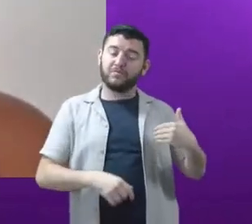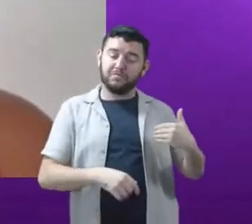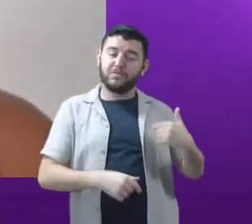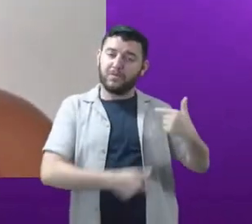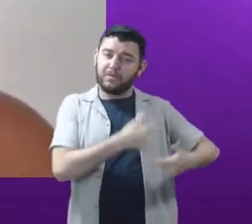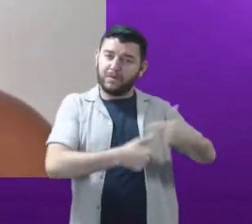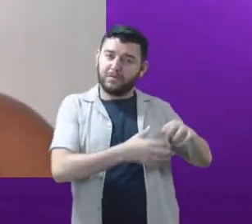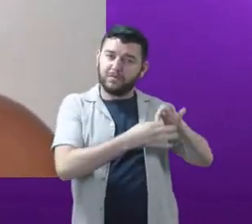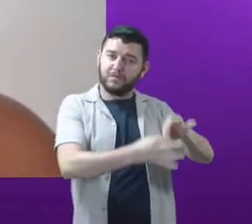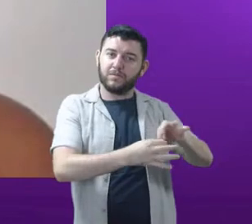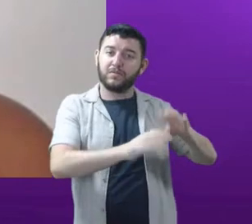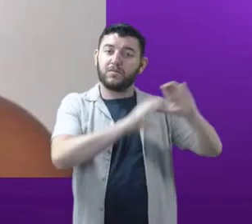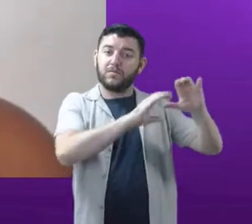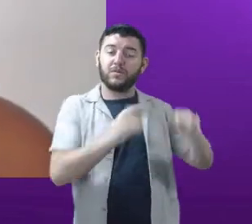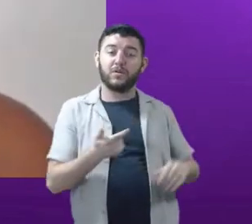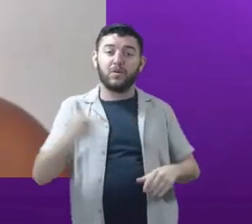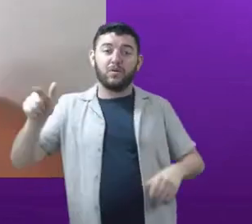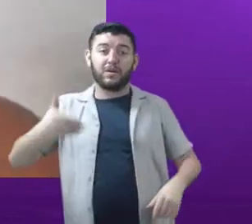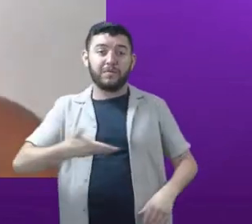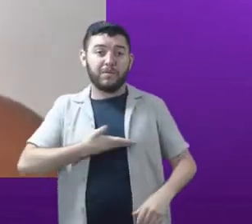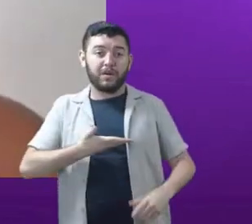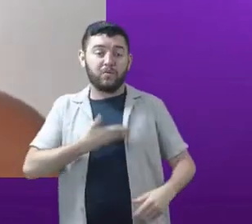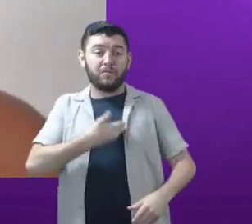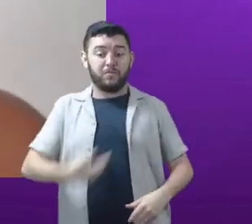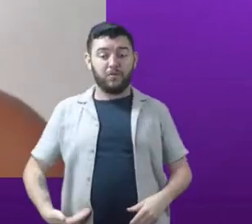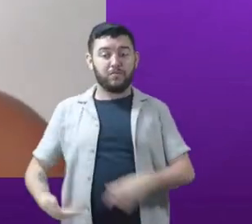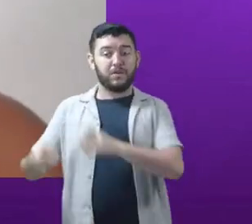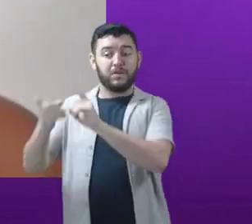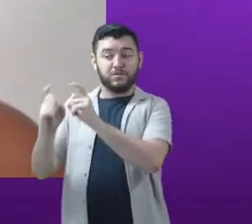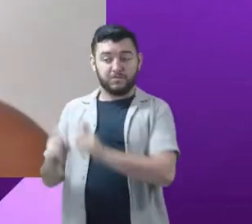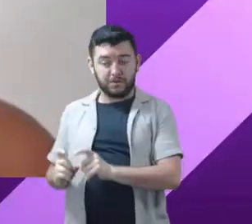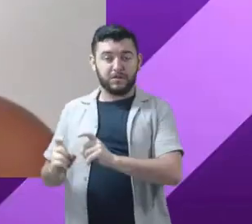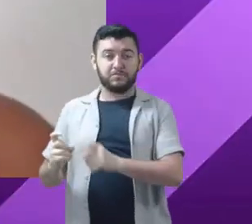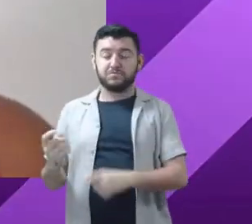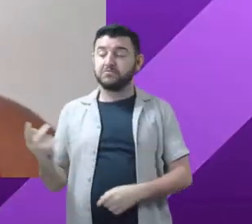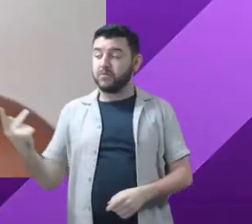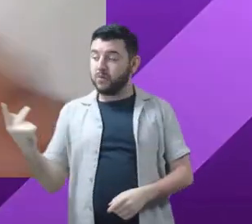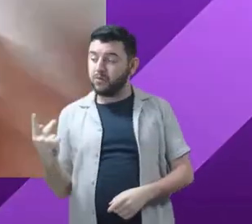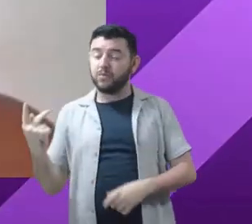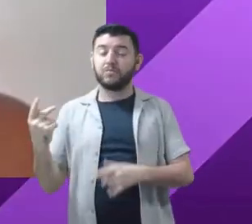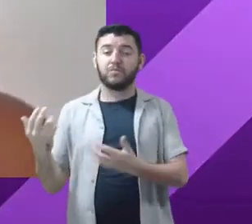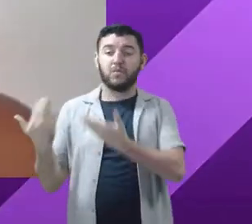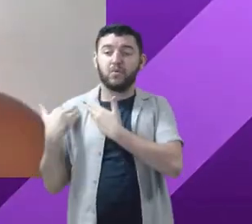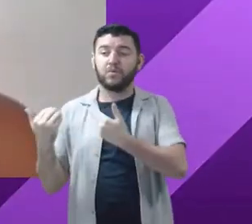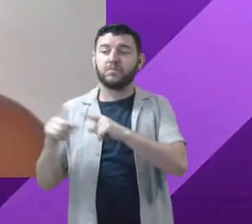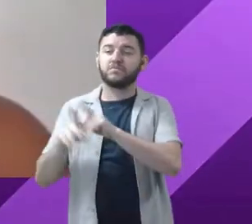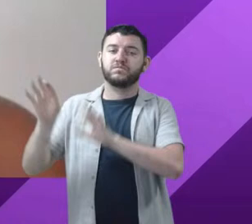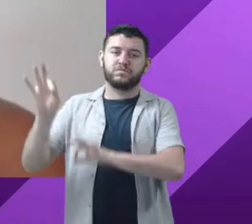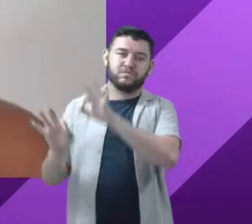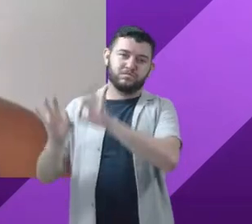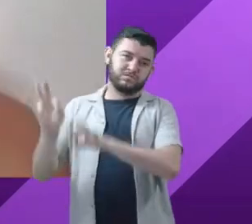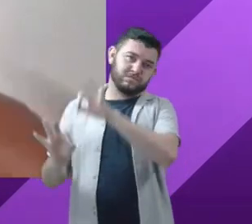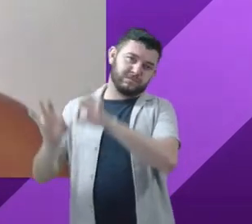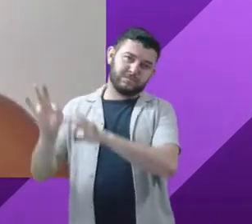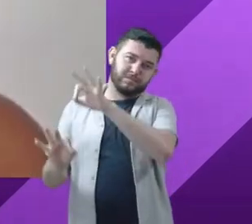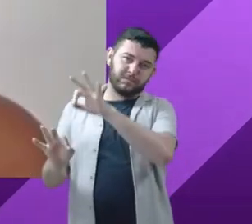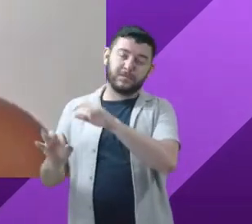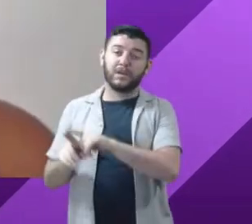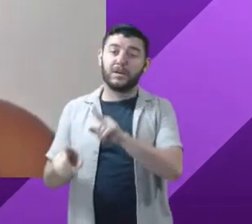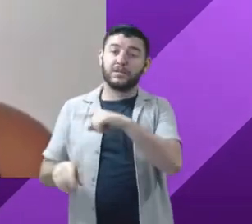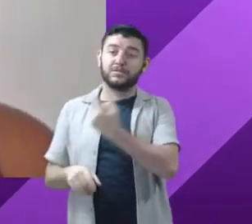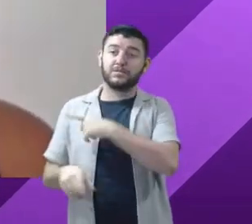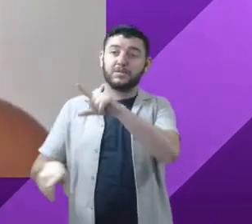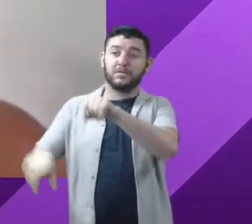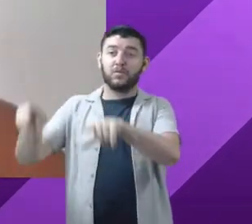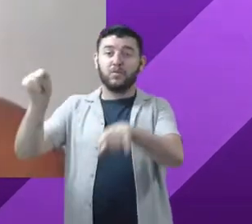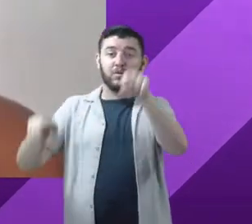outro amigo da área de administração pública, a gente basicamente foi o organizador e a gente que escolheu, né, selecionou outros colegas que